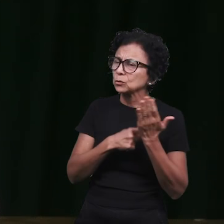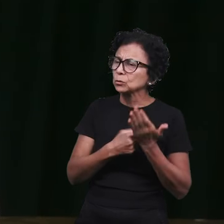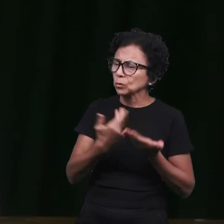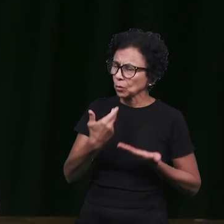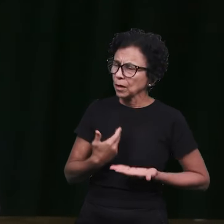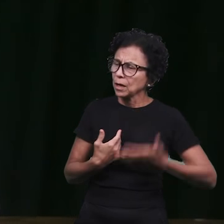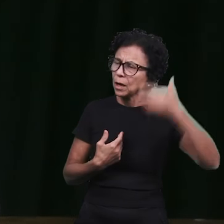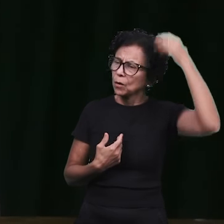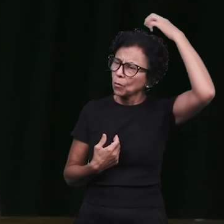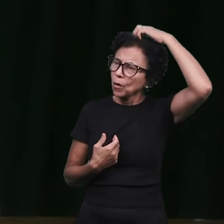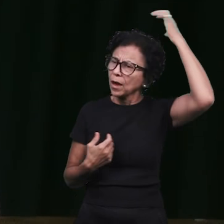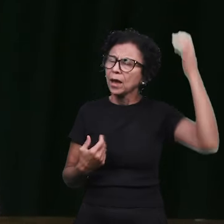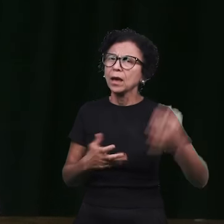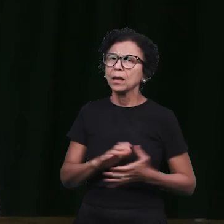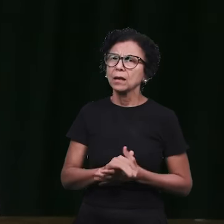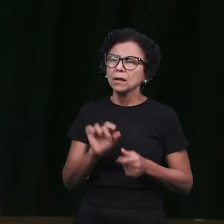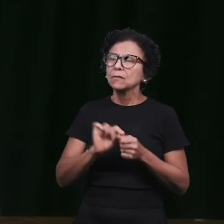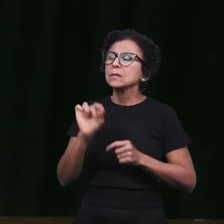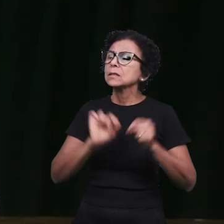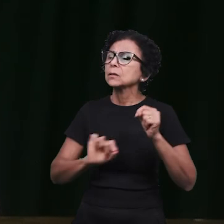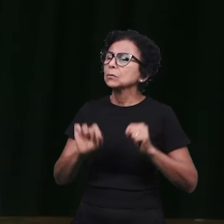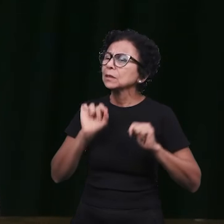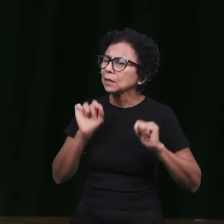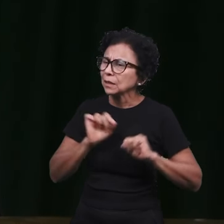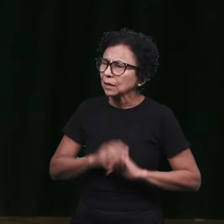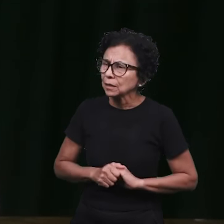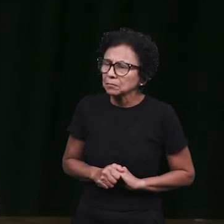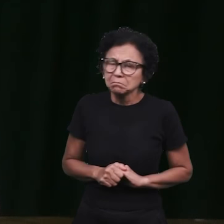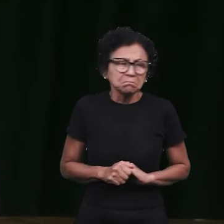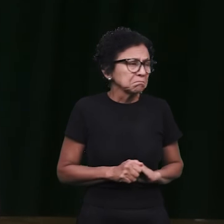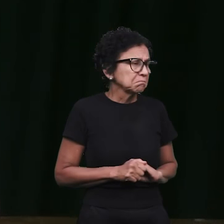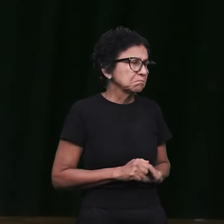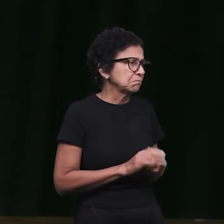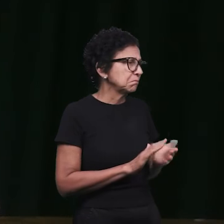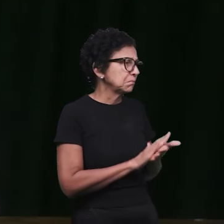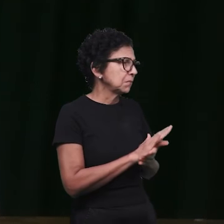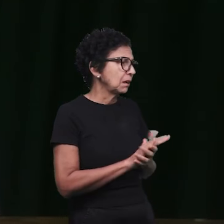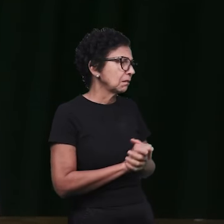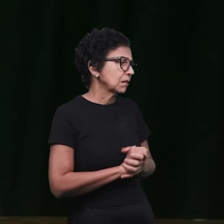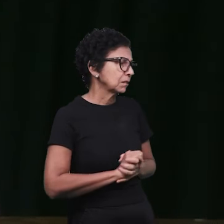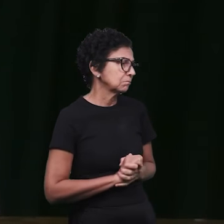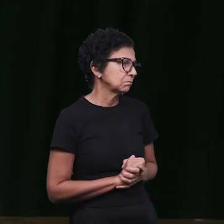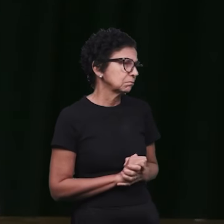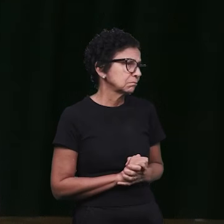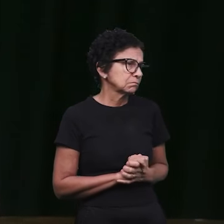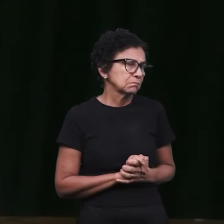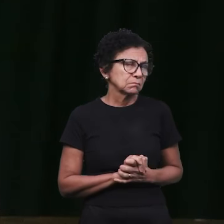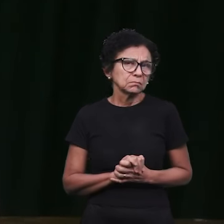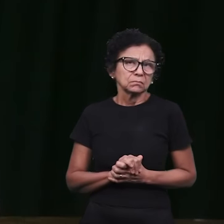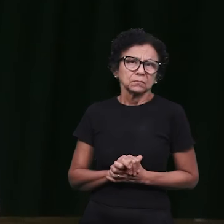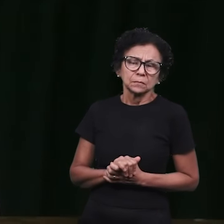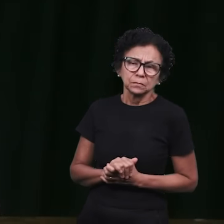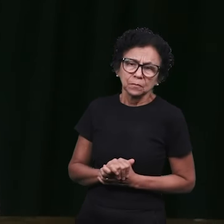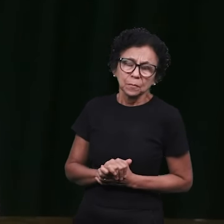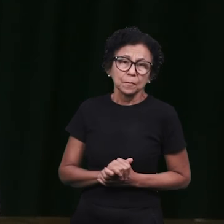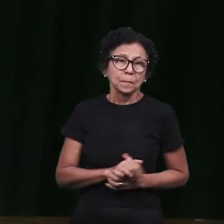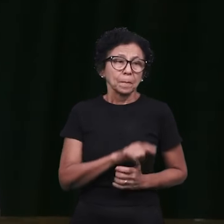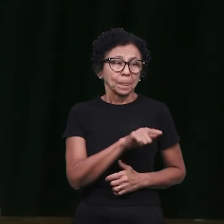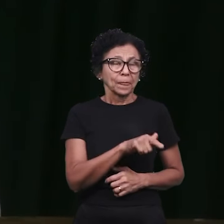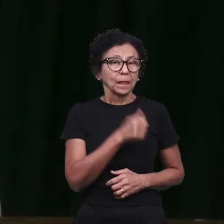Não foi feito nada. Aí ele chamou Amã e foi falar com Amã. Falou, veja bem, teve a